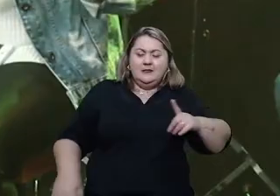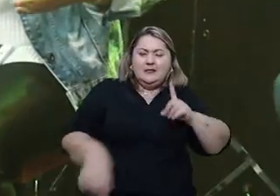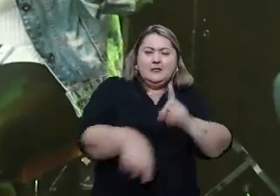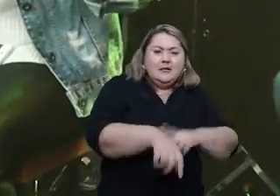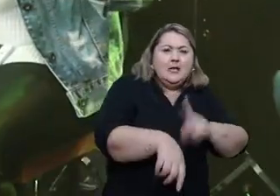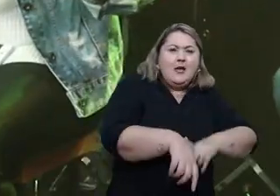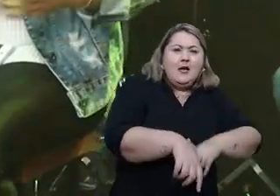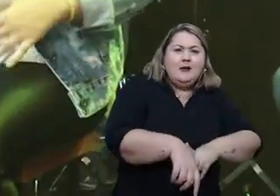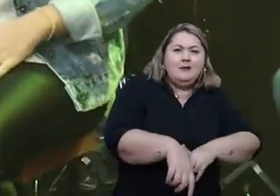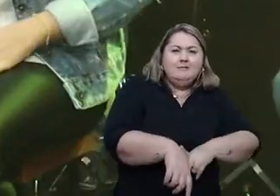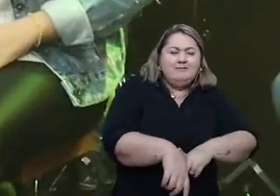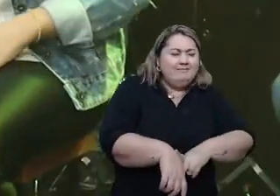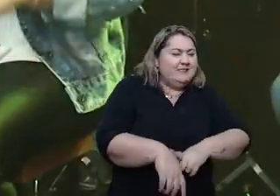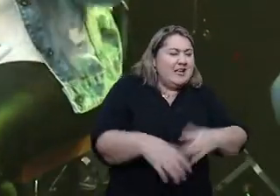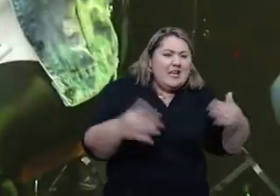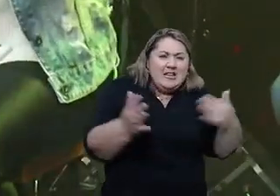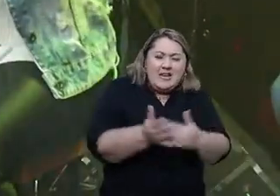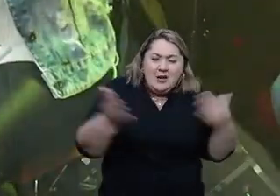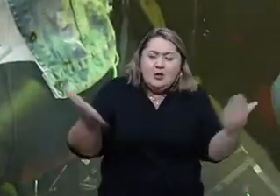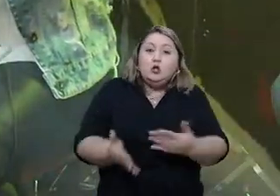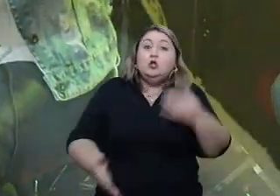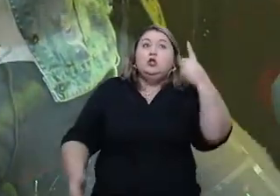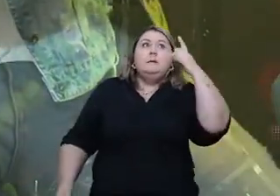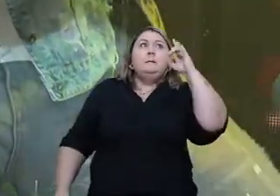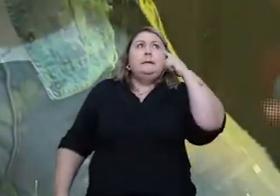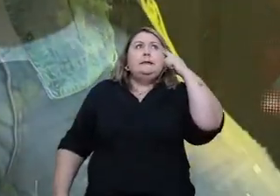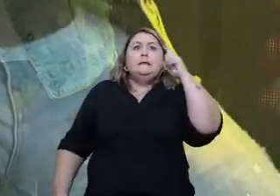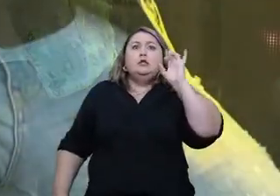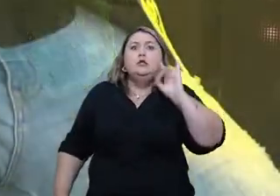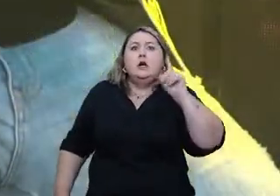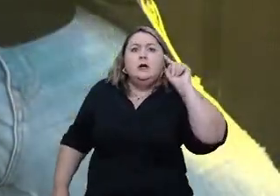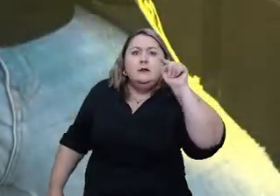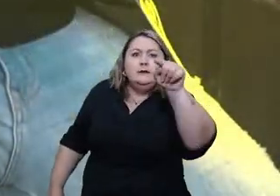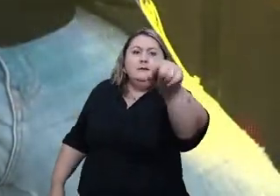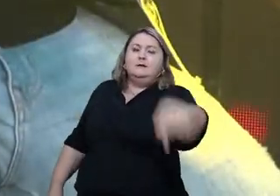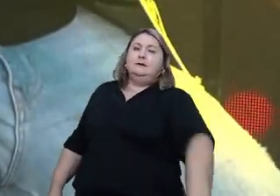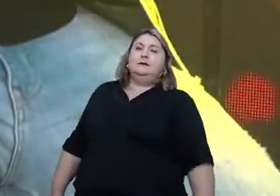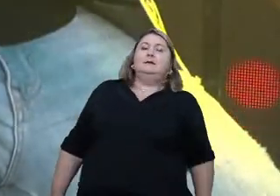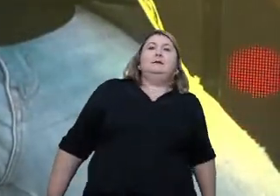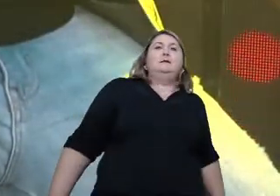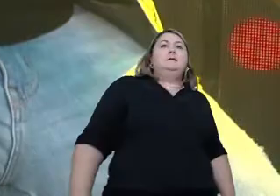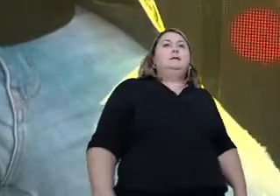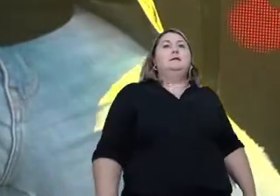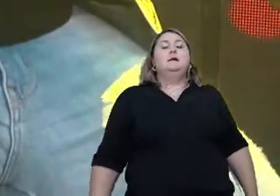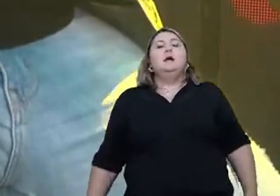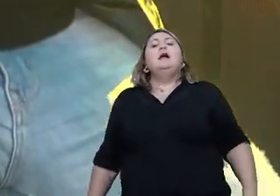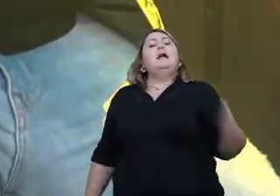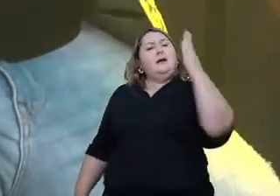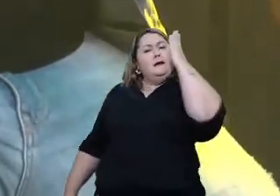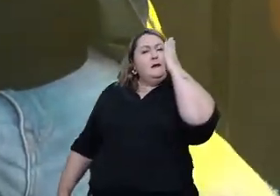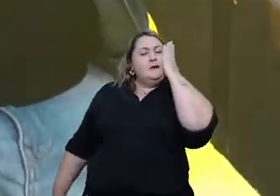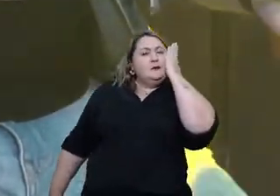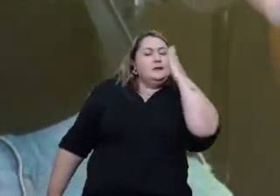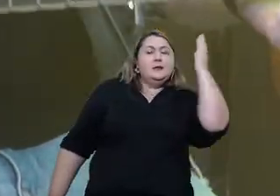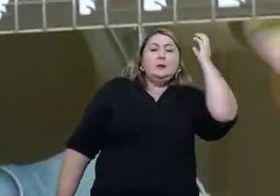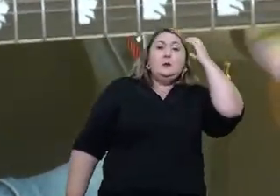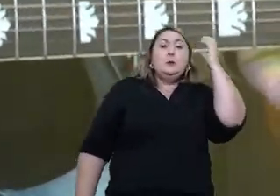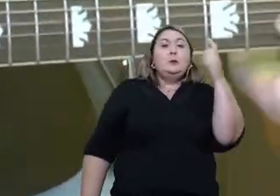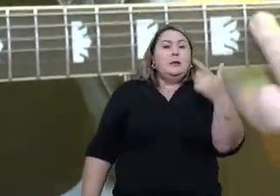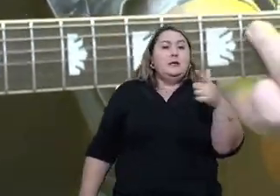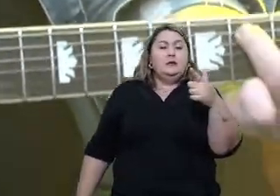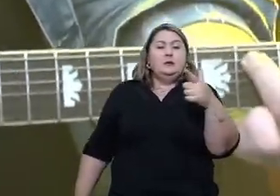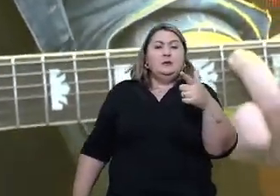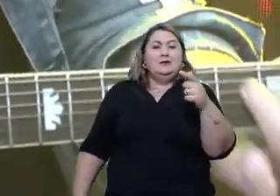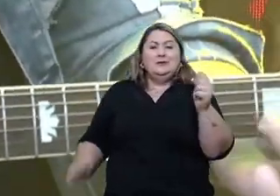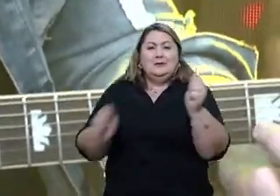Daquele maldito momento até hoje só você. Alô, Minas Gerais! Eu sei